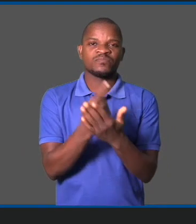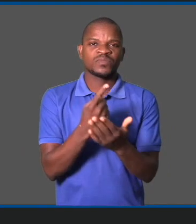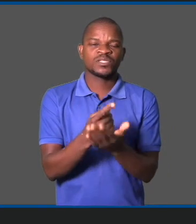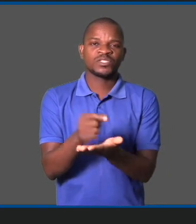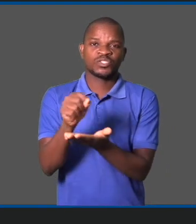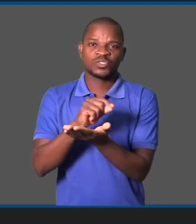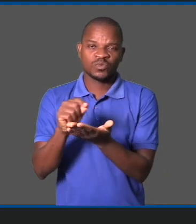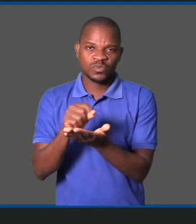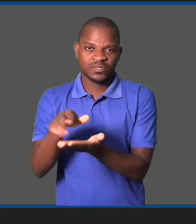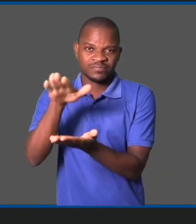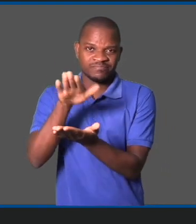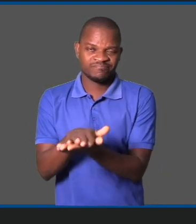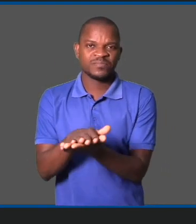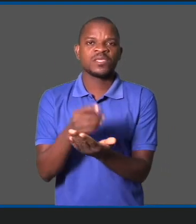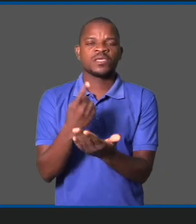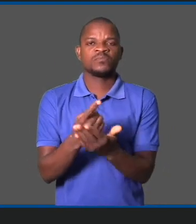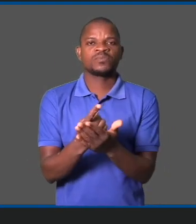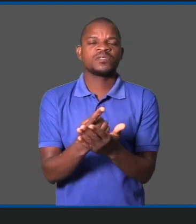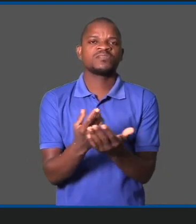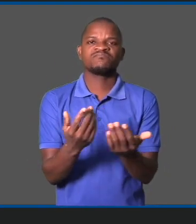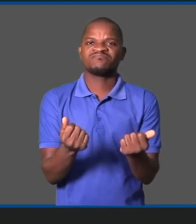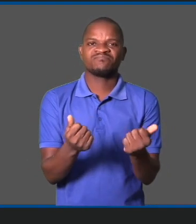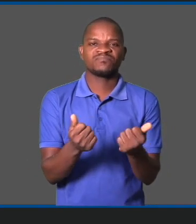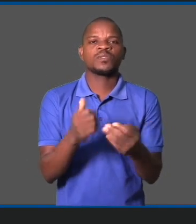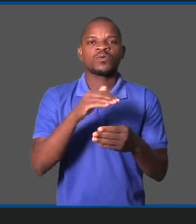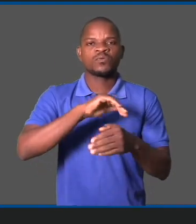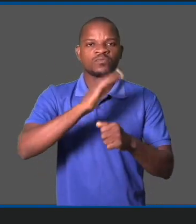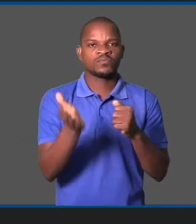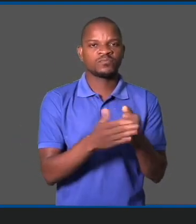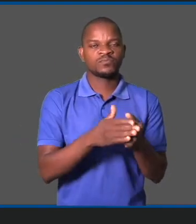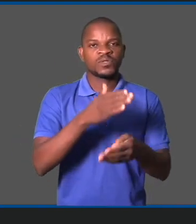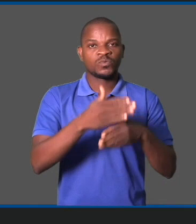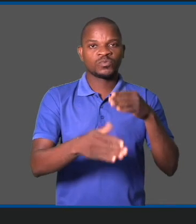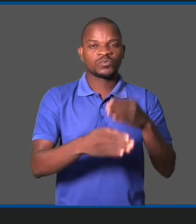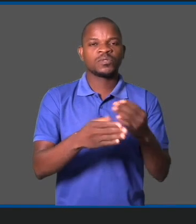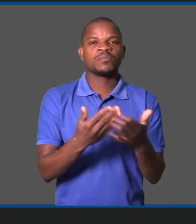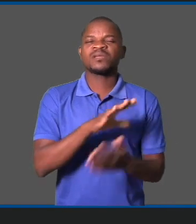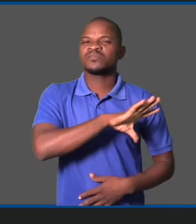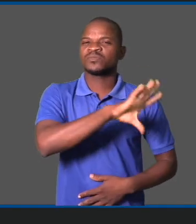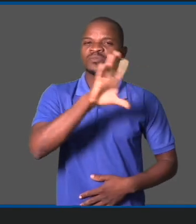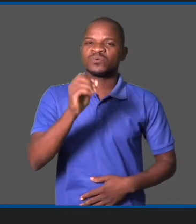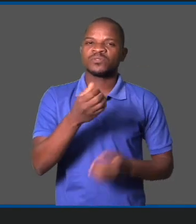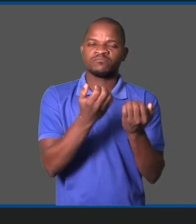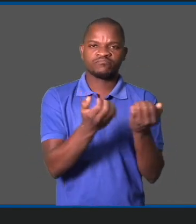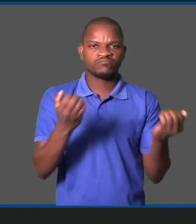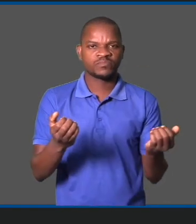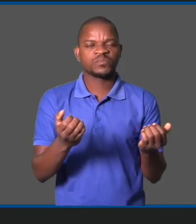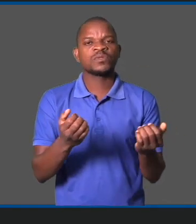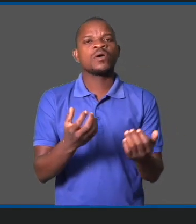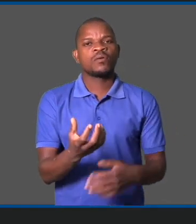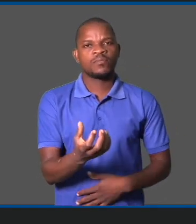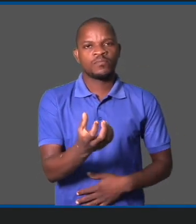da escola, instalações físicas, sejam adequadamente reconstruídas para que todas as crianças, sem